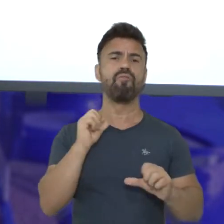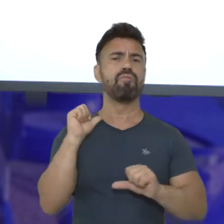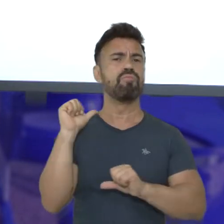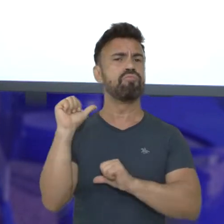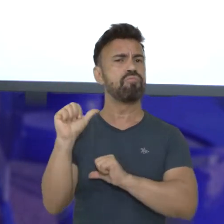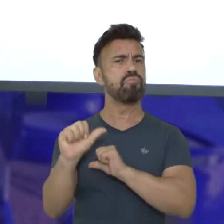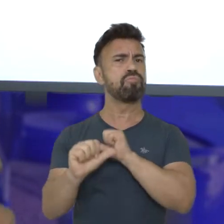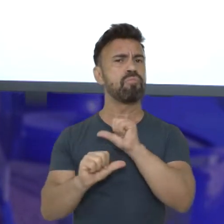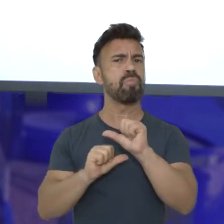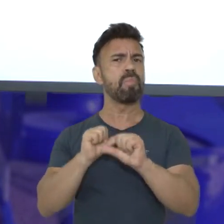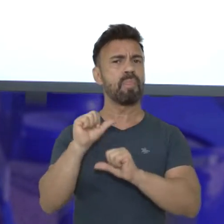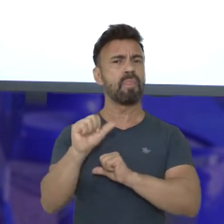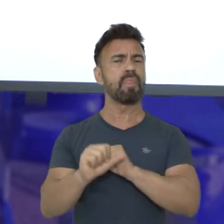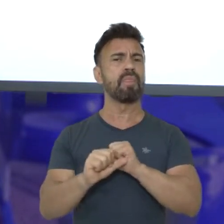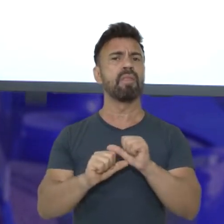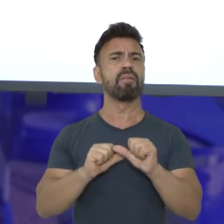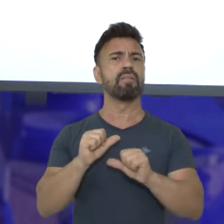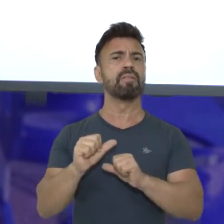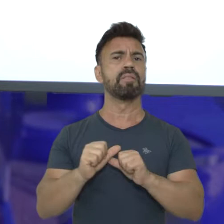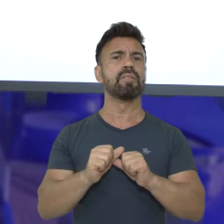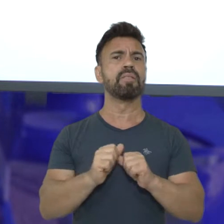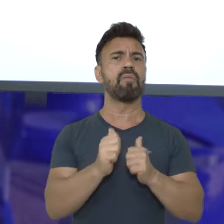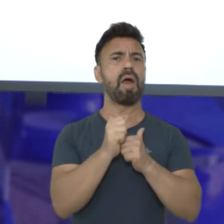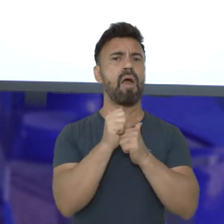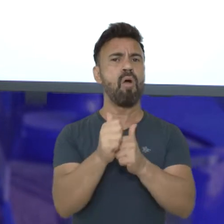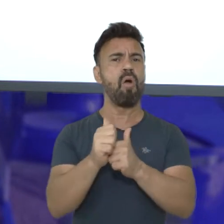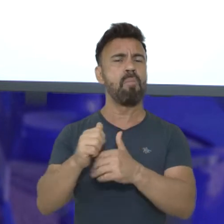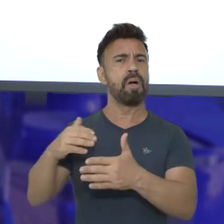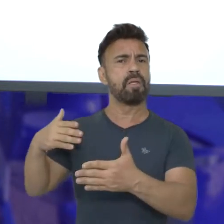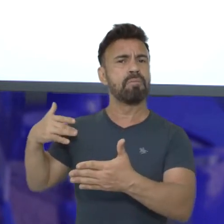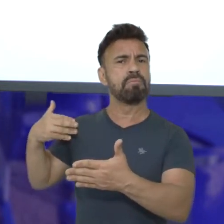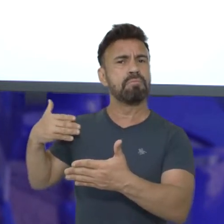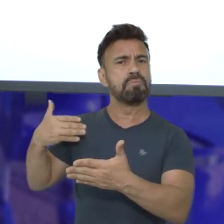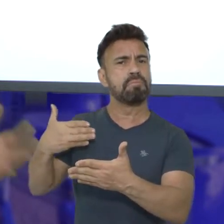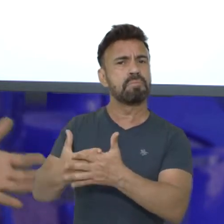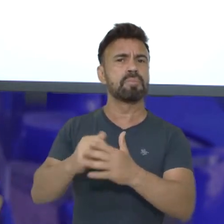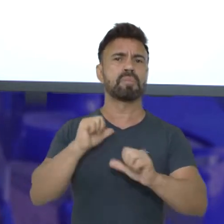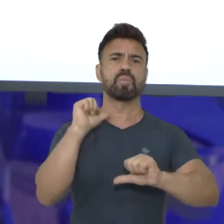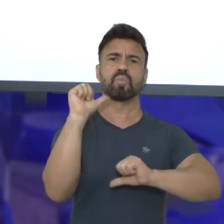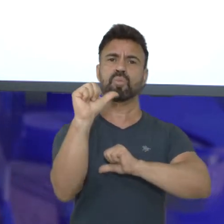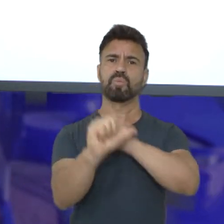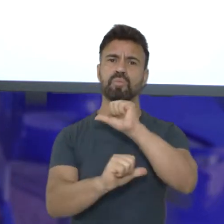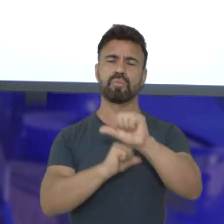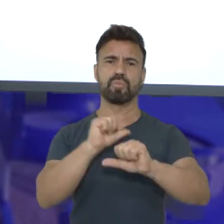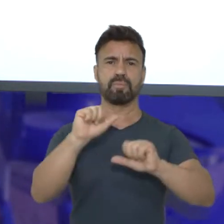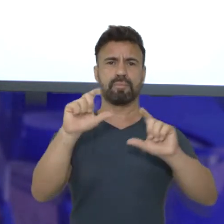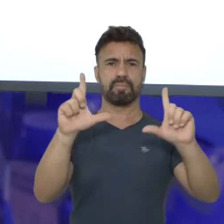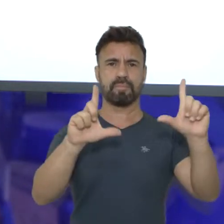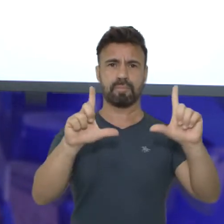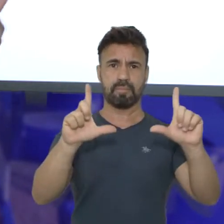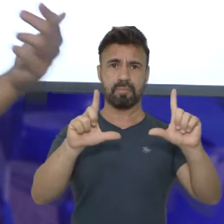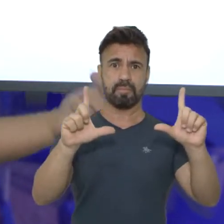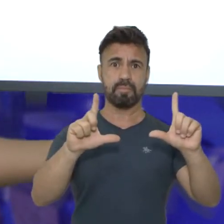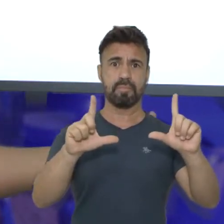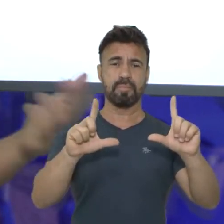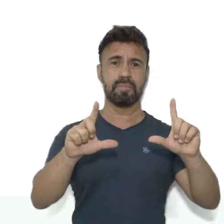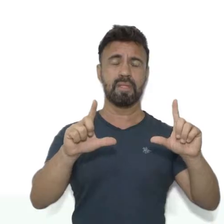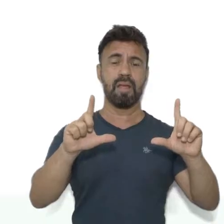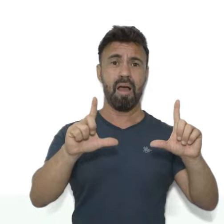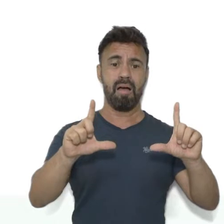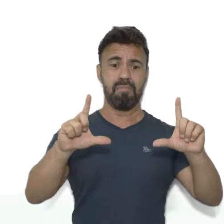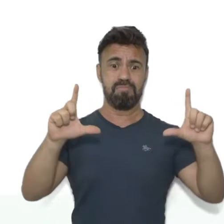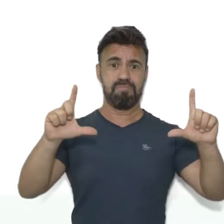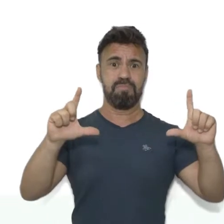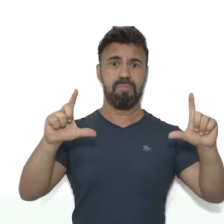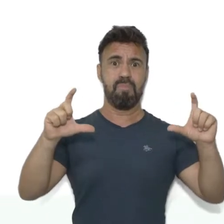mudando. Então, a gente acompanha aí ao longo do tempo uma mudança aí nos aparelhos de TV. Desde o tubo catódico até